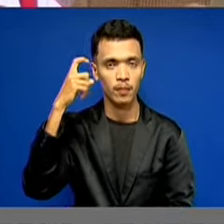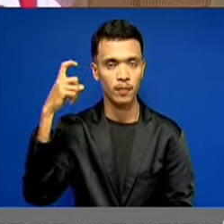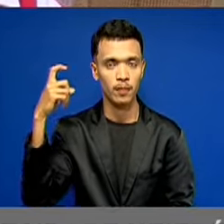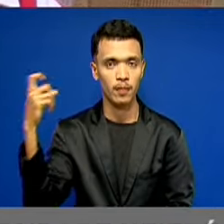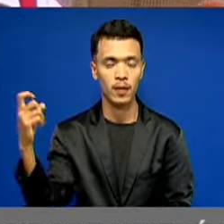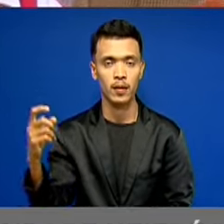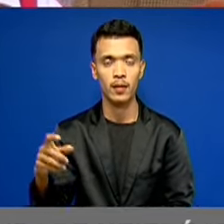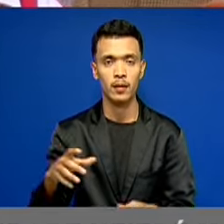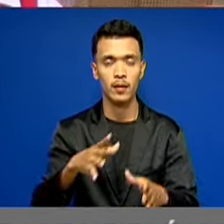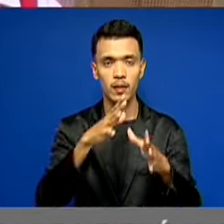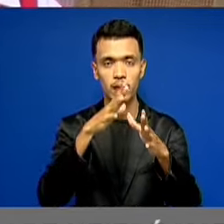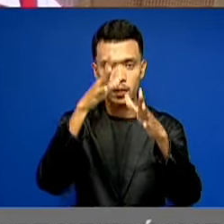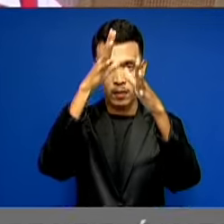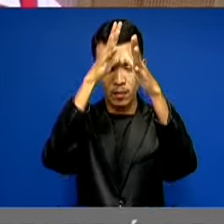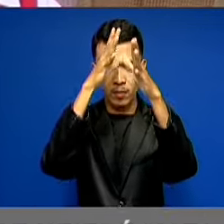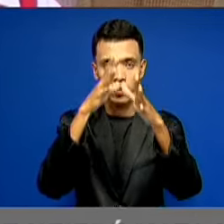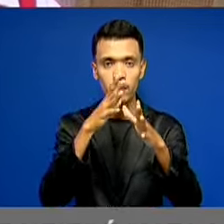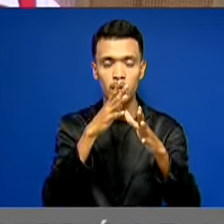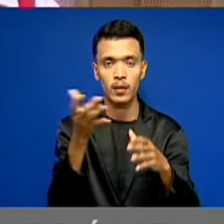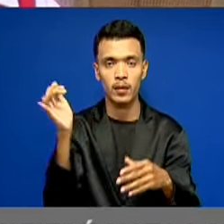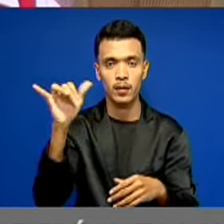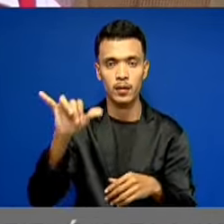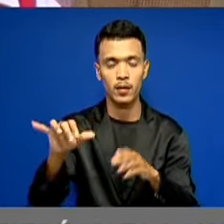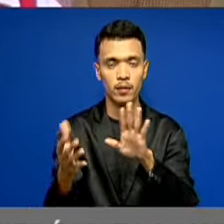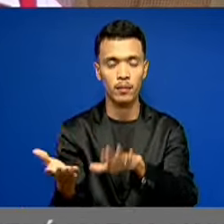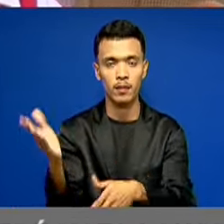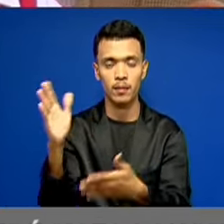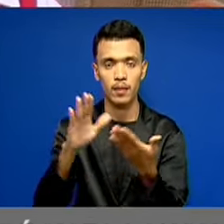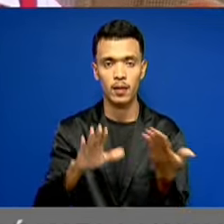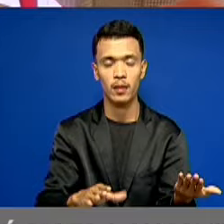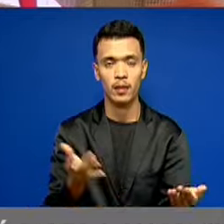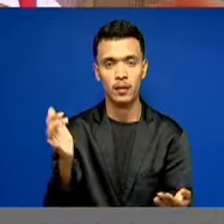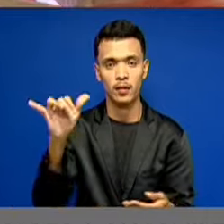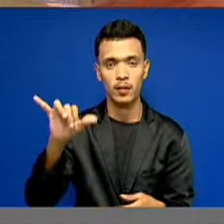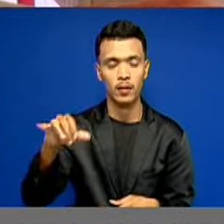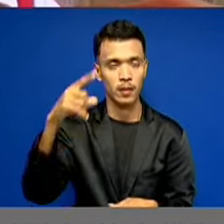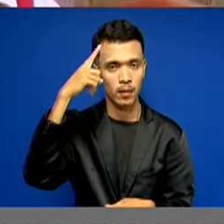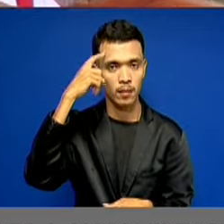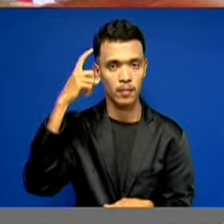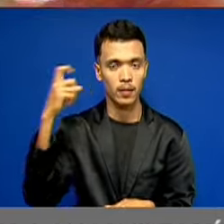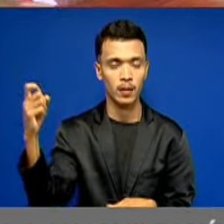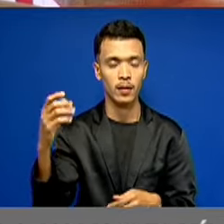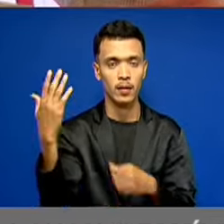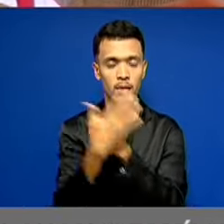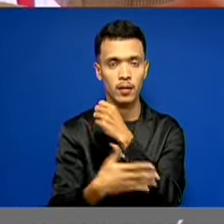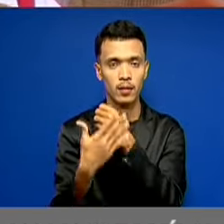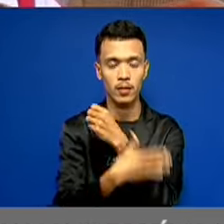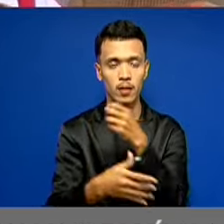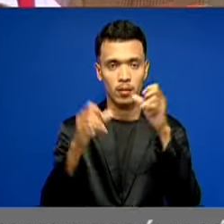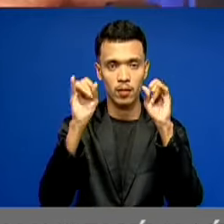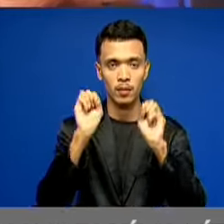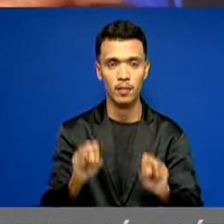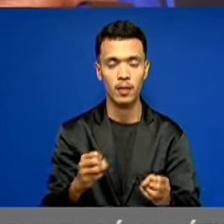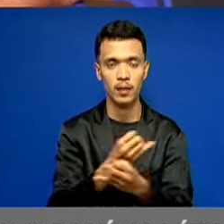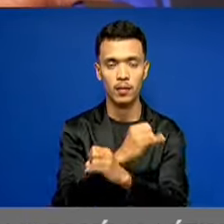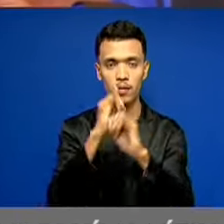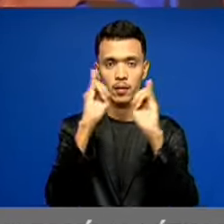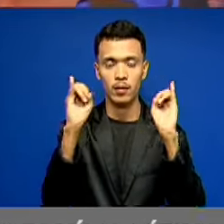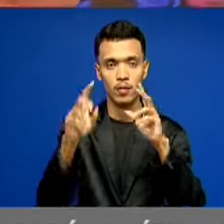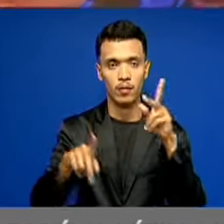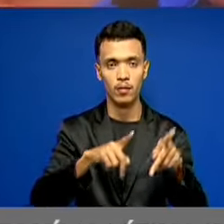que duas férias que se vê, mate de onde é, se vê, nação neve, lucuan, no povo belo morcia.